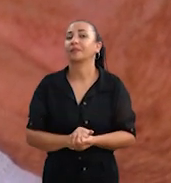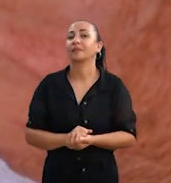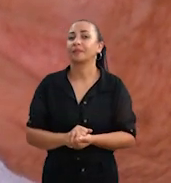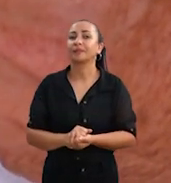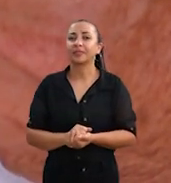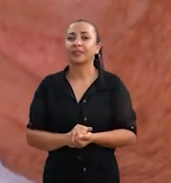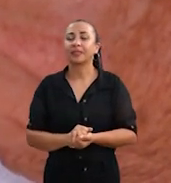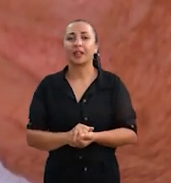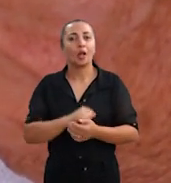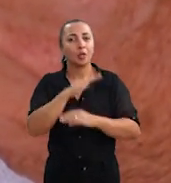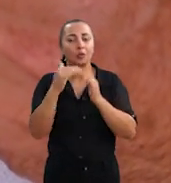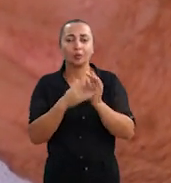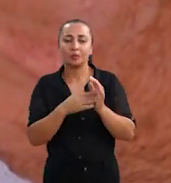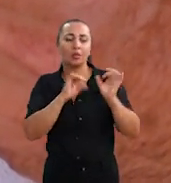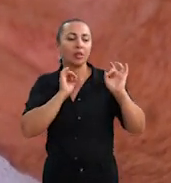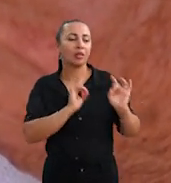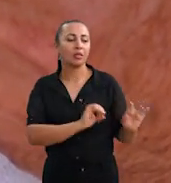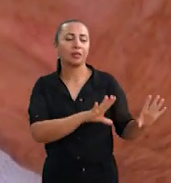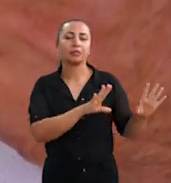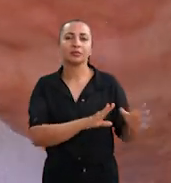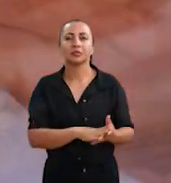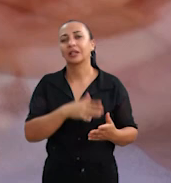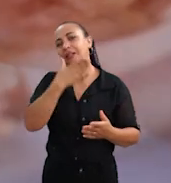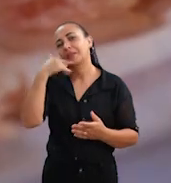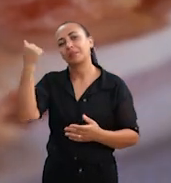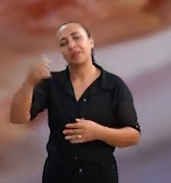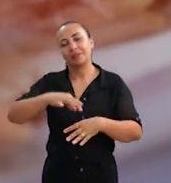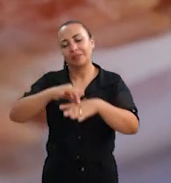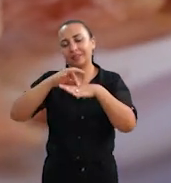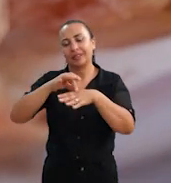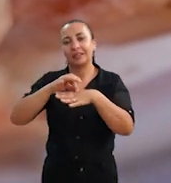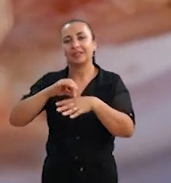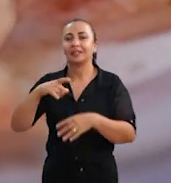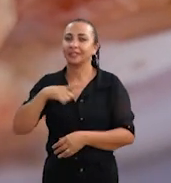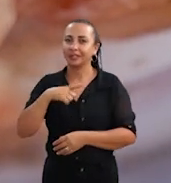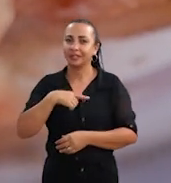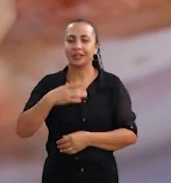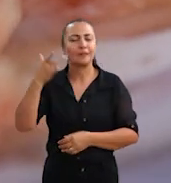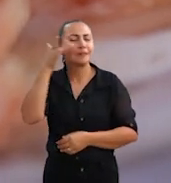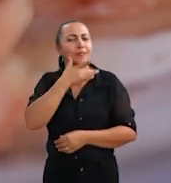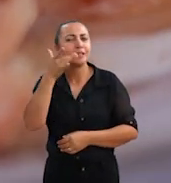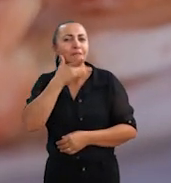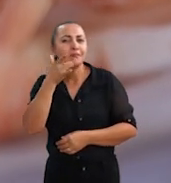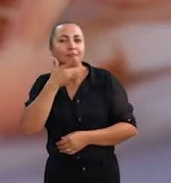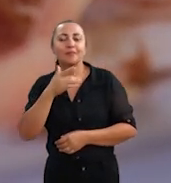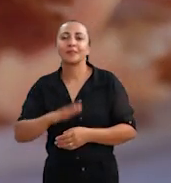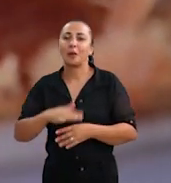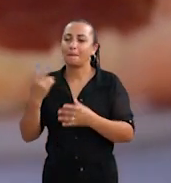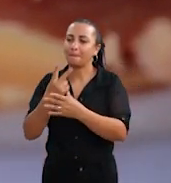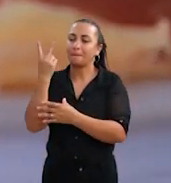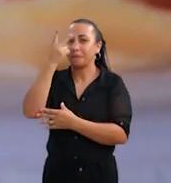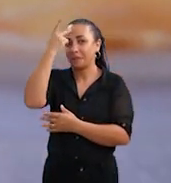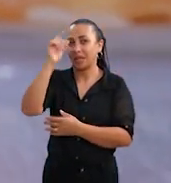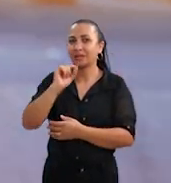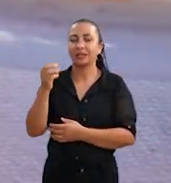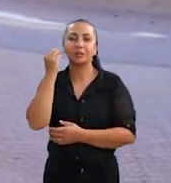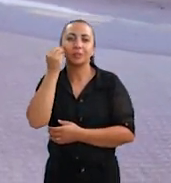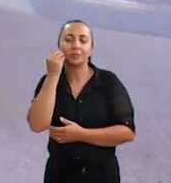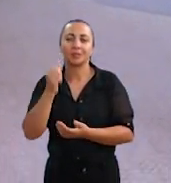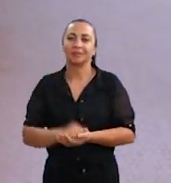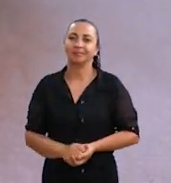ele é totalmente desprezado. E é uma das melhores carnes que tem, um dos sabores mais valorizados para quem experimenta.